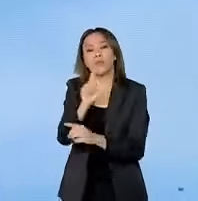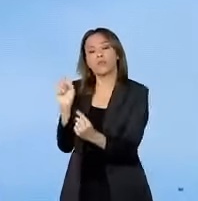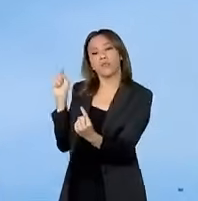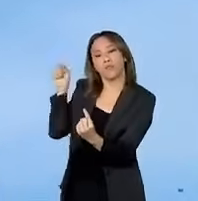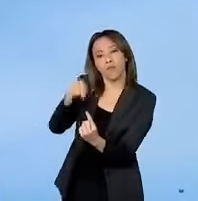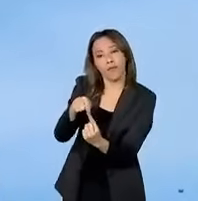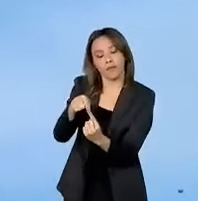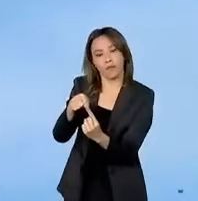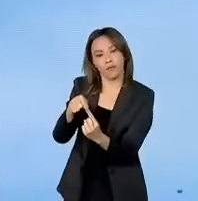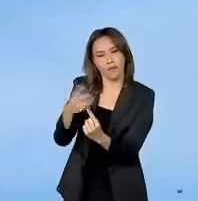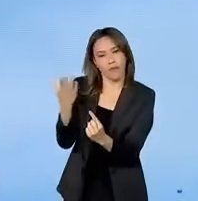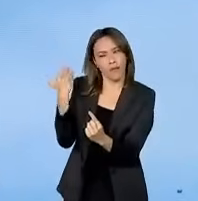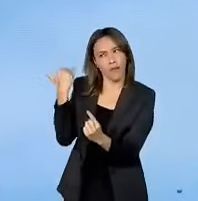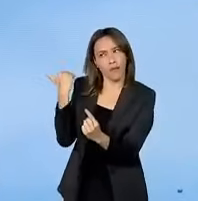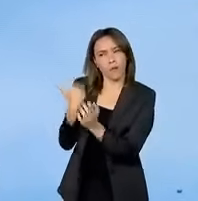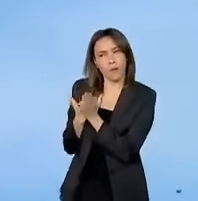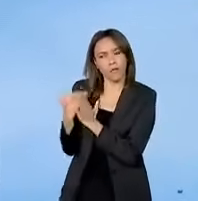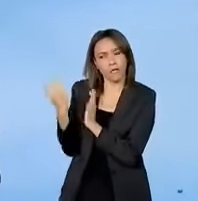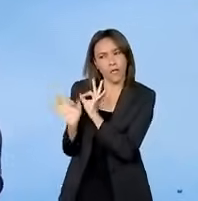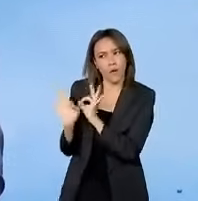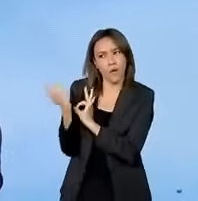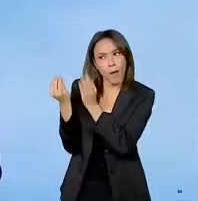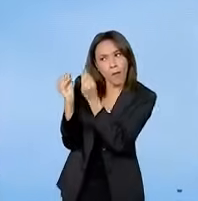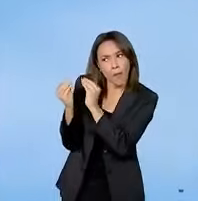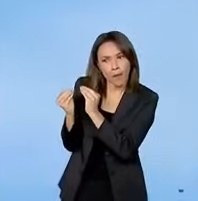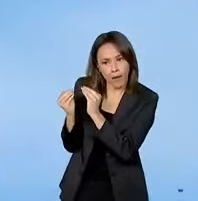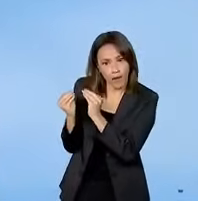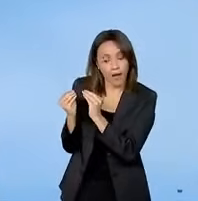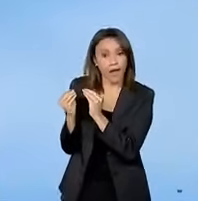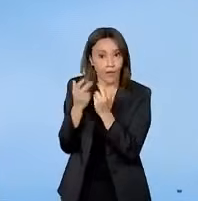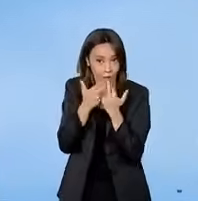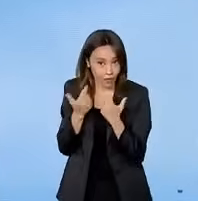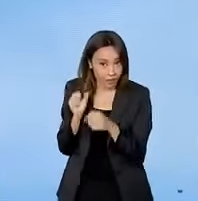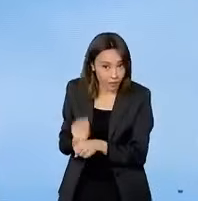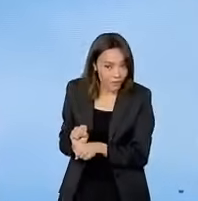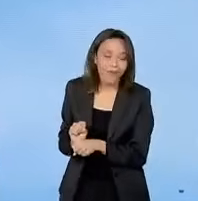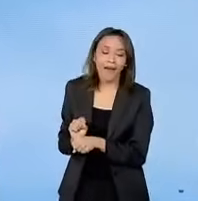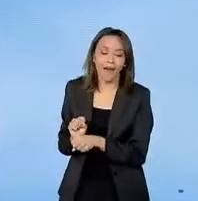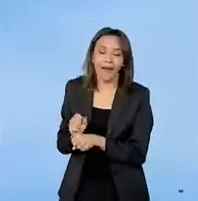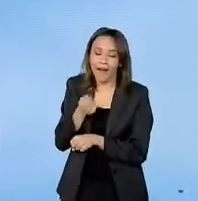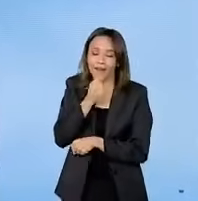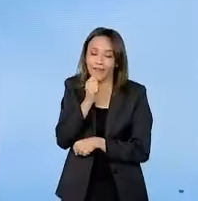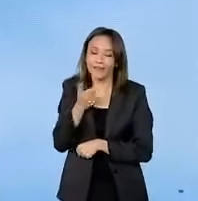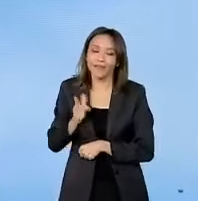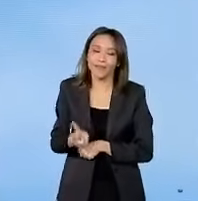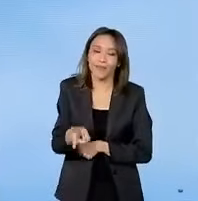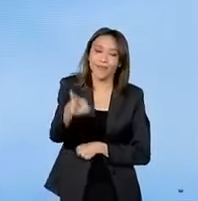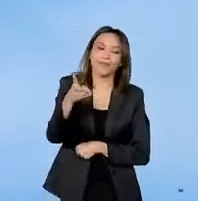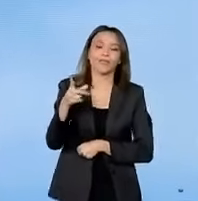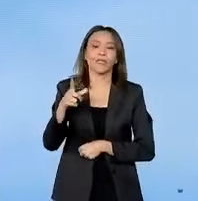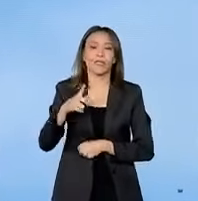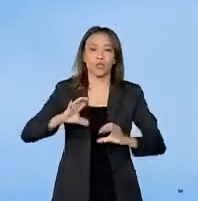inicial. Mas as novidades, ministro Esther, não param por aí. No esforço conjunto,